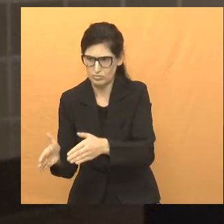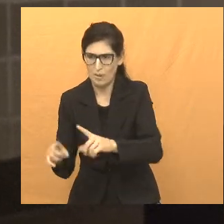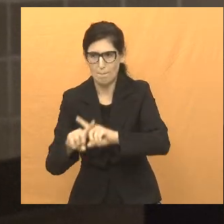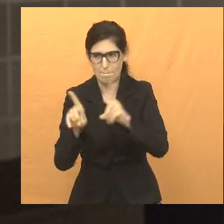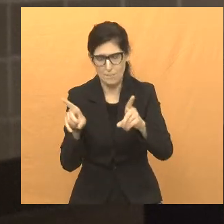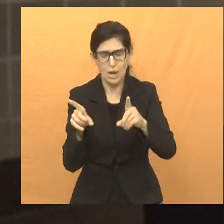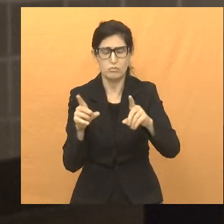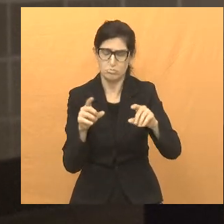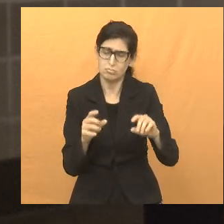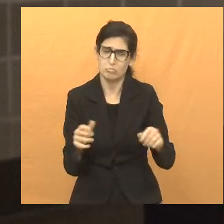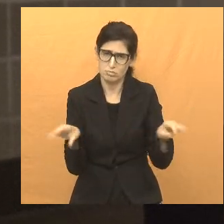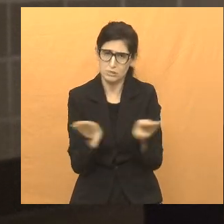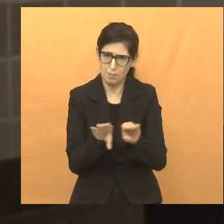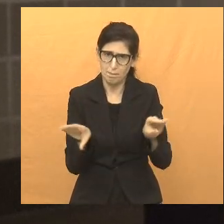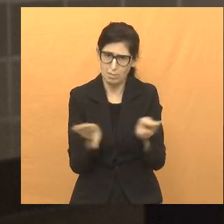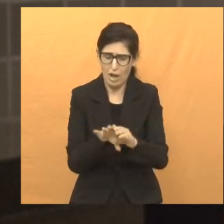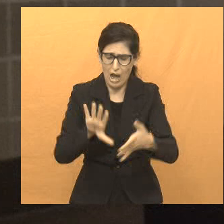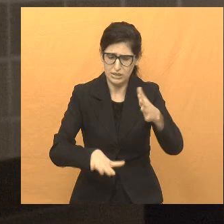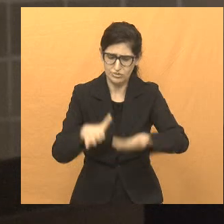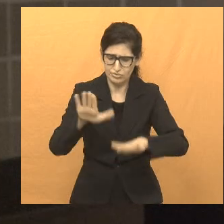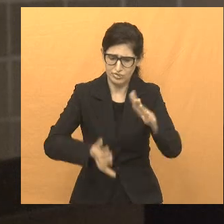meio ambiente.